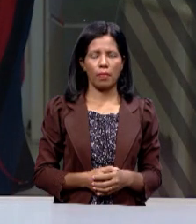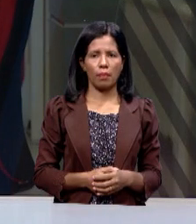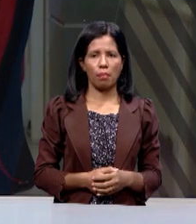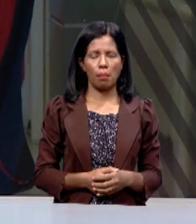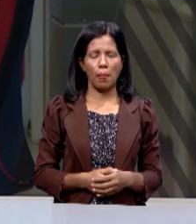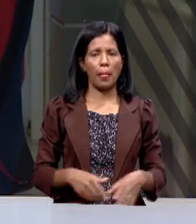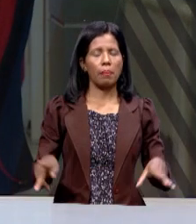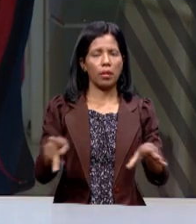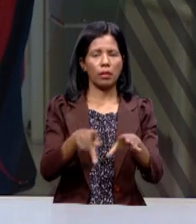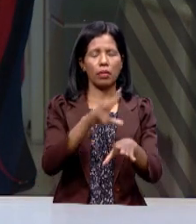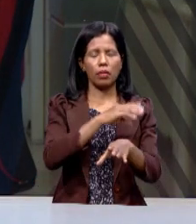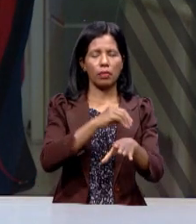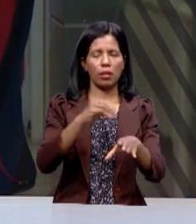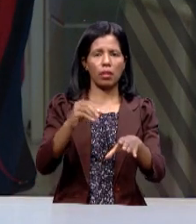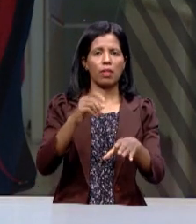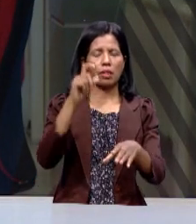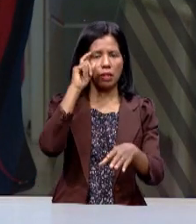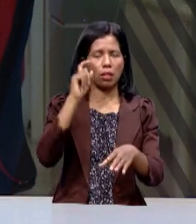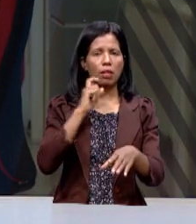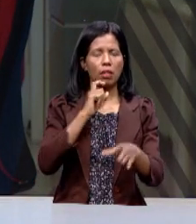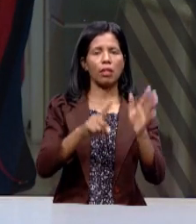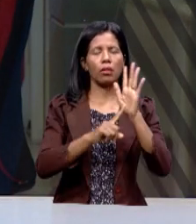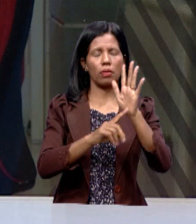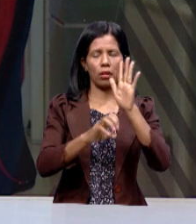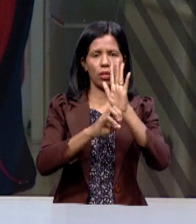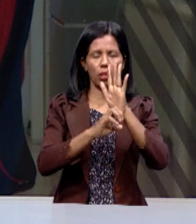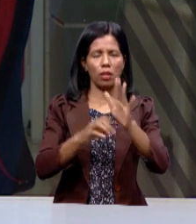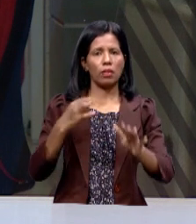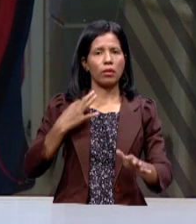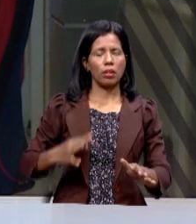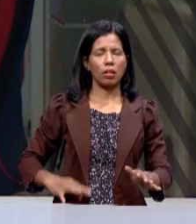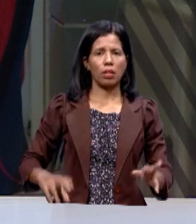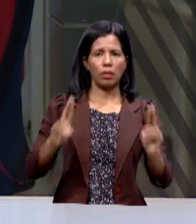presença do movimento Brigada Xanana sa exemplo da fraternidade humana.